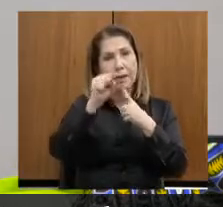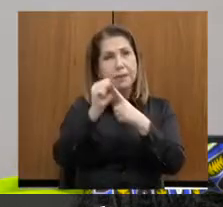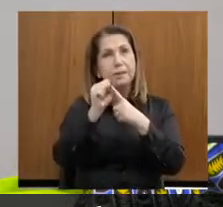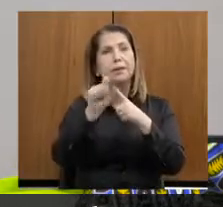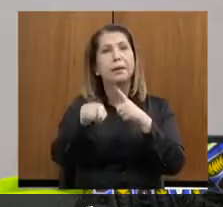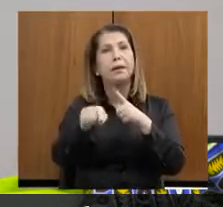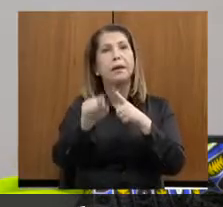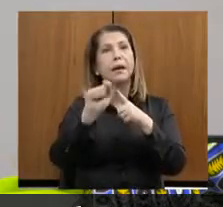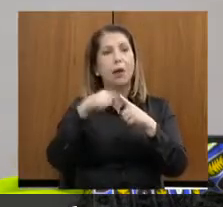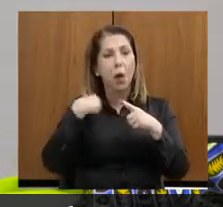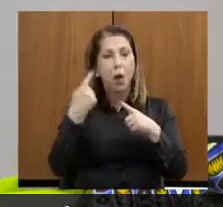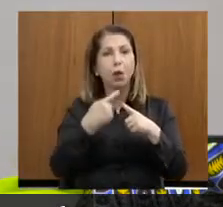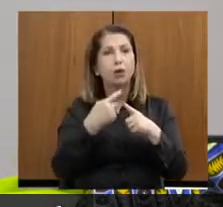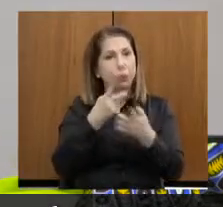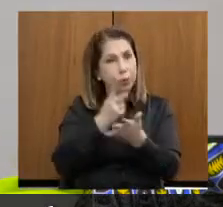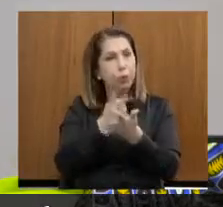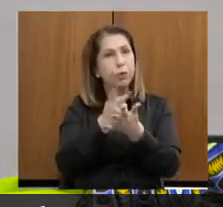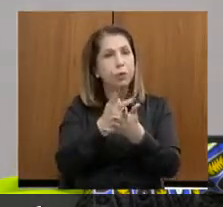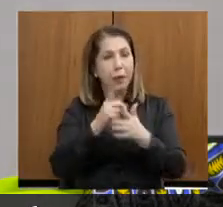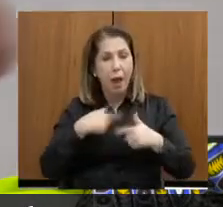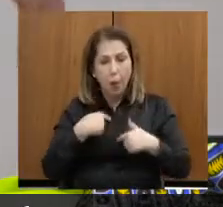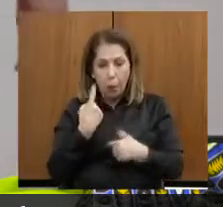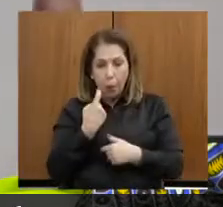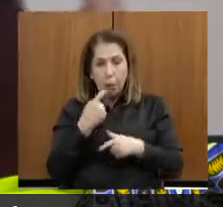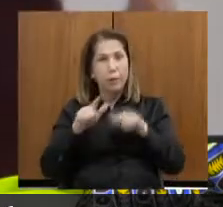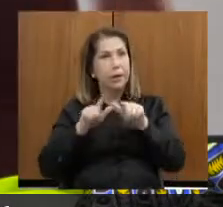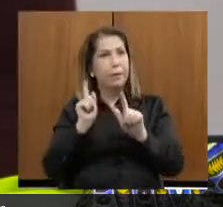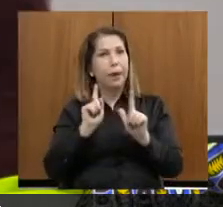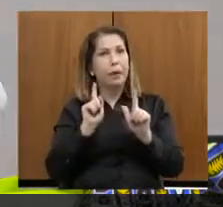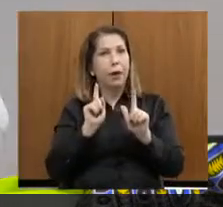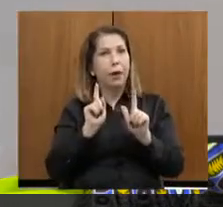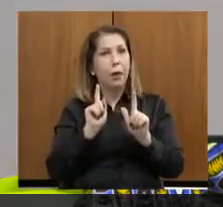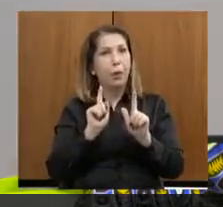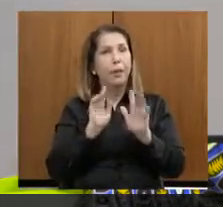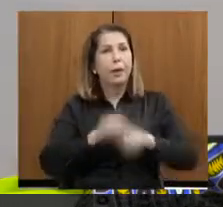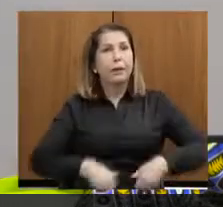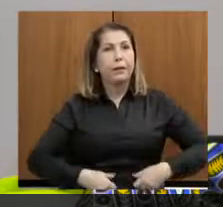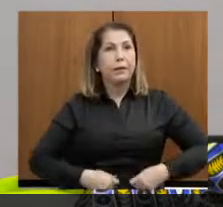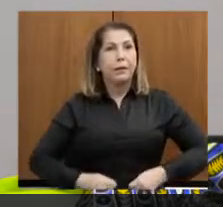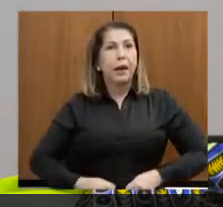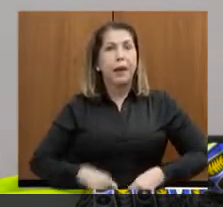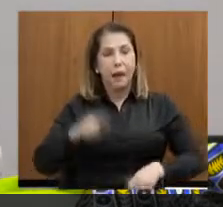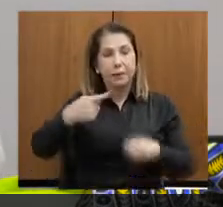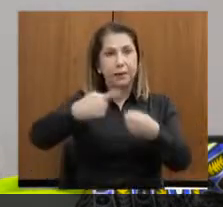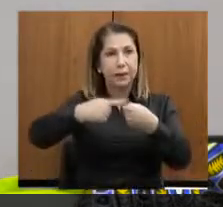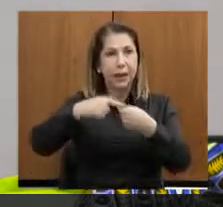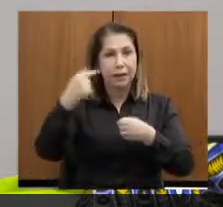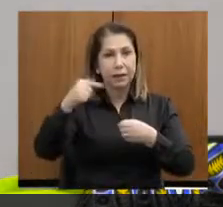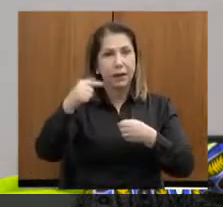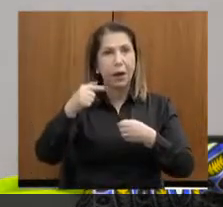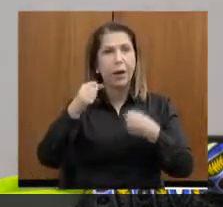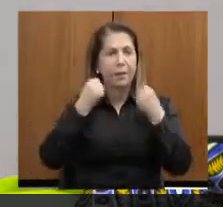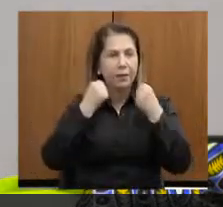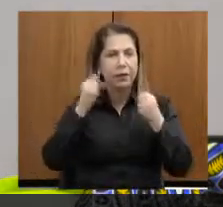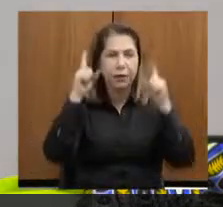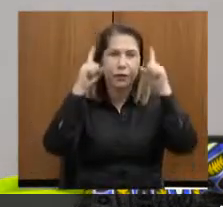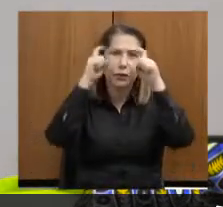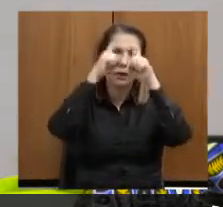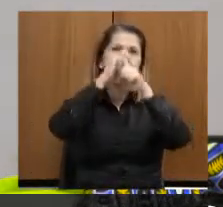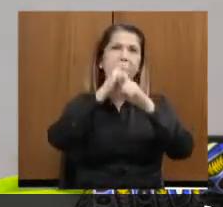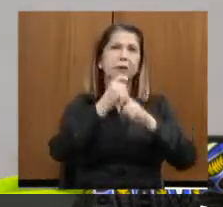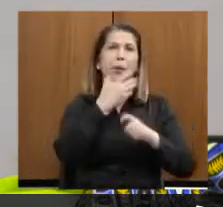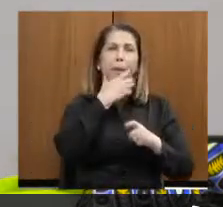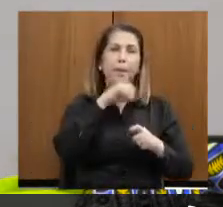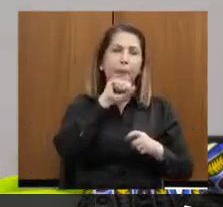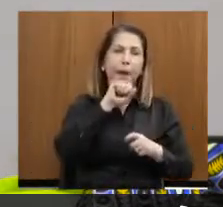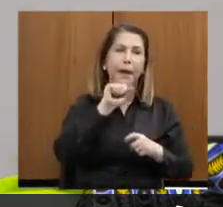nós estamos caminhando para isso não é um trabalho individual que é pesado com o pai Fábio Sete Lagoas que é pesado para o